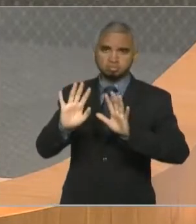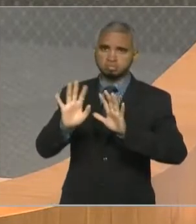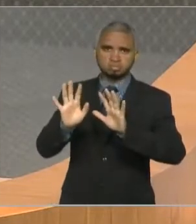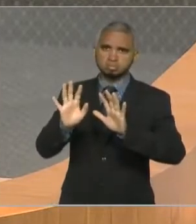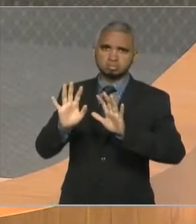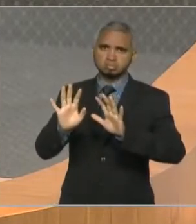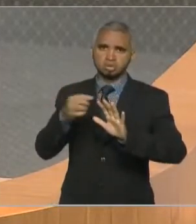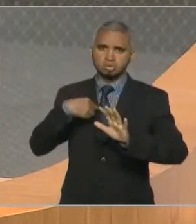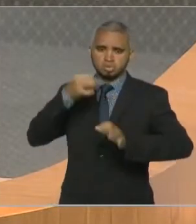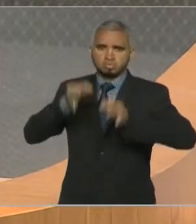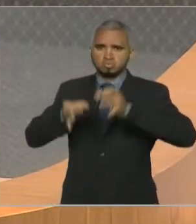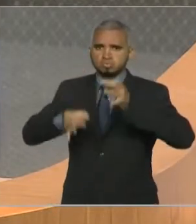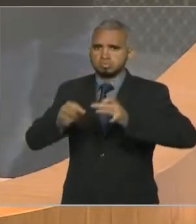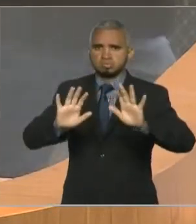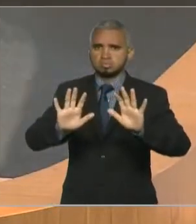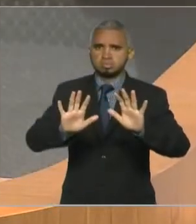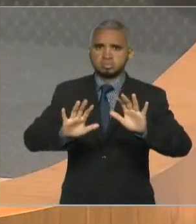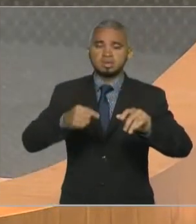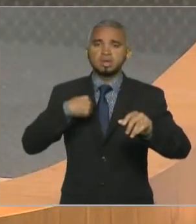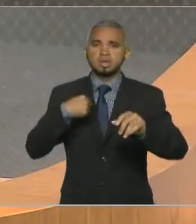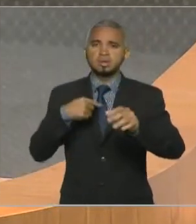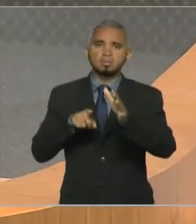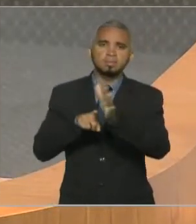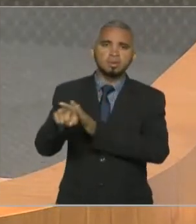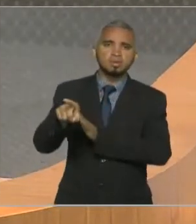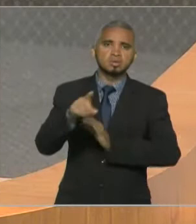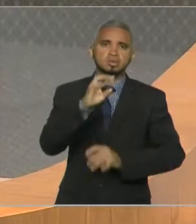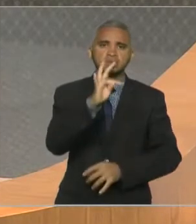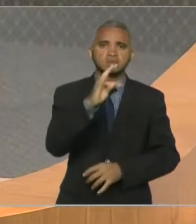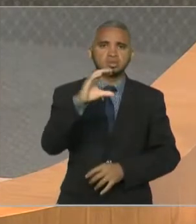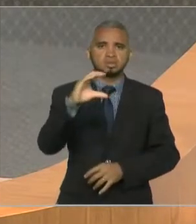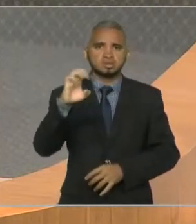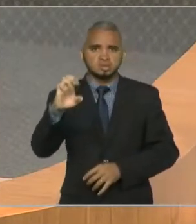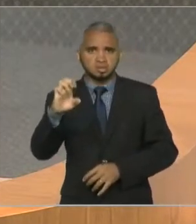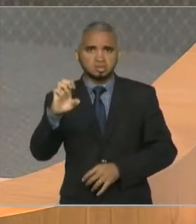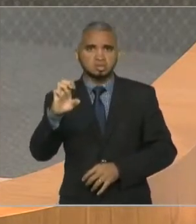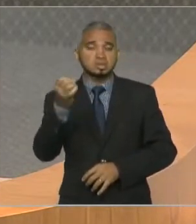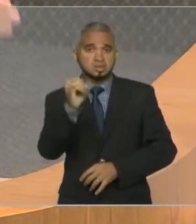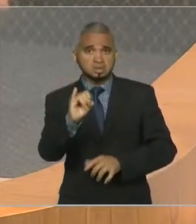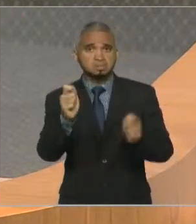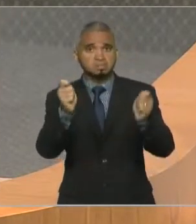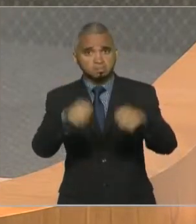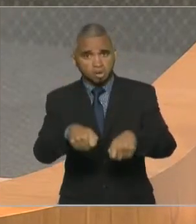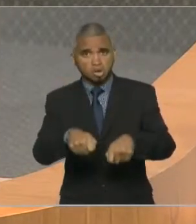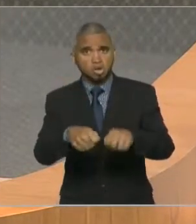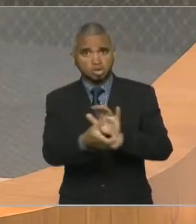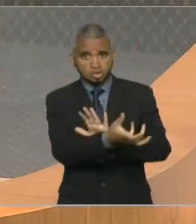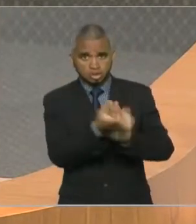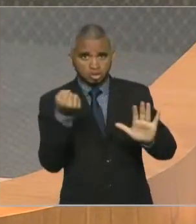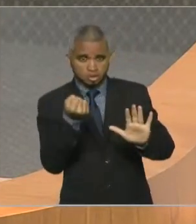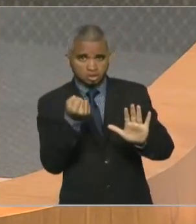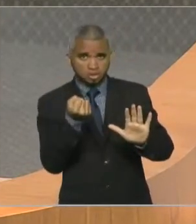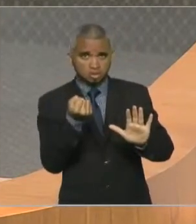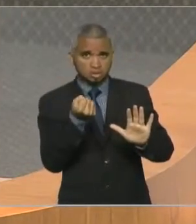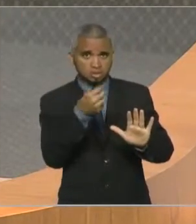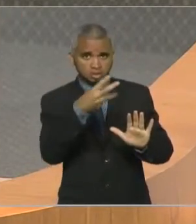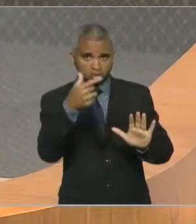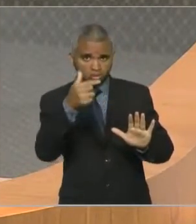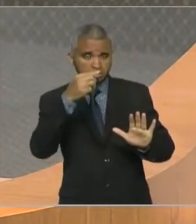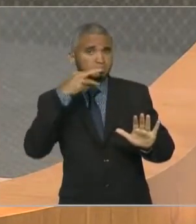uma consulta ao Tribunal de Contas do Estado se poderia ou não poderia esse recurso ser